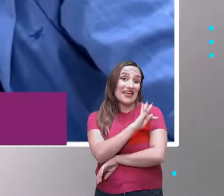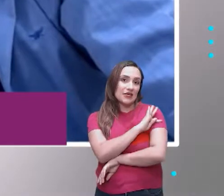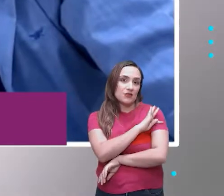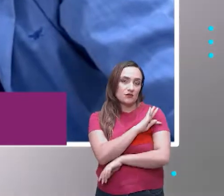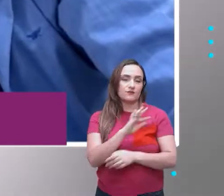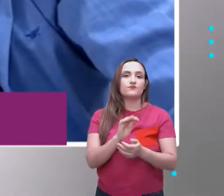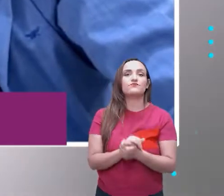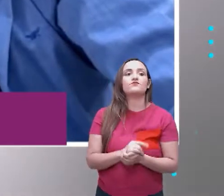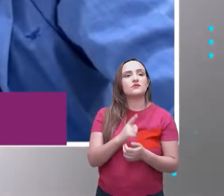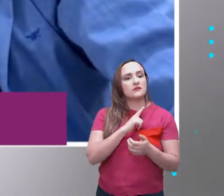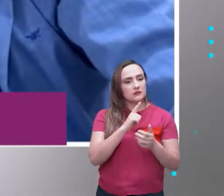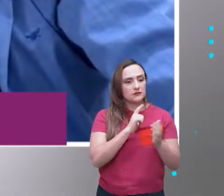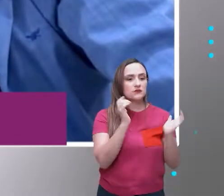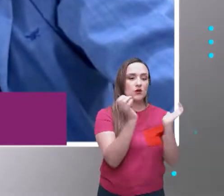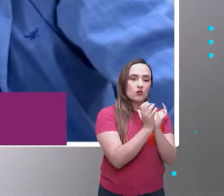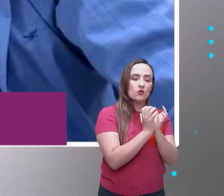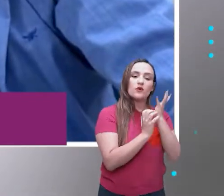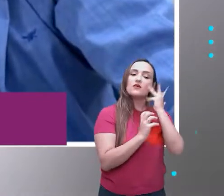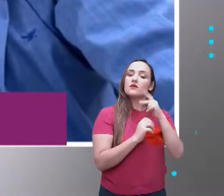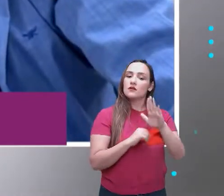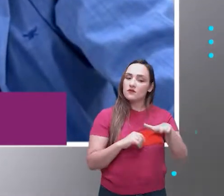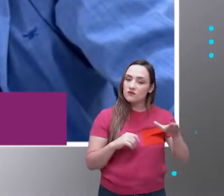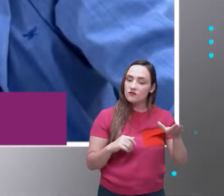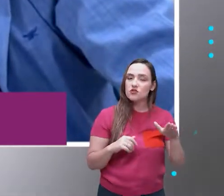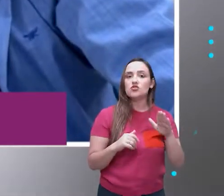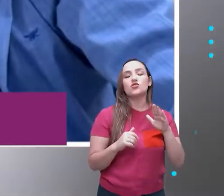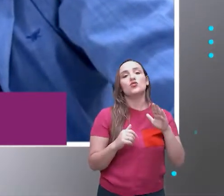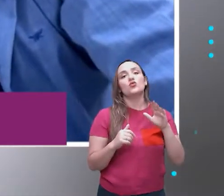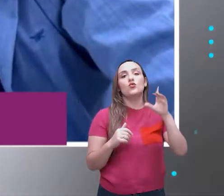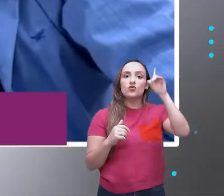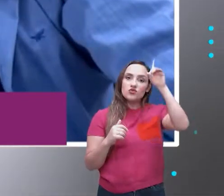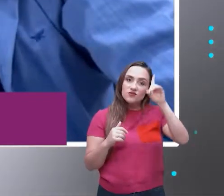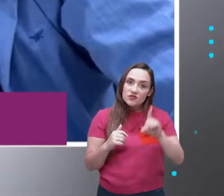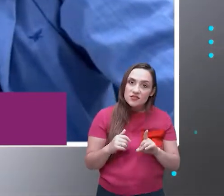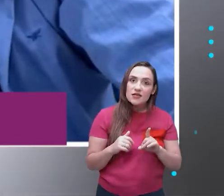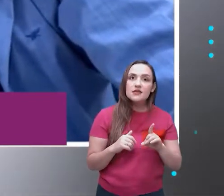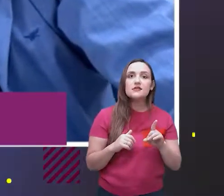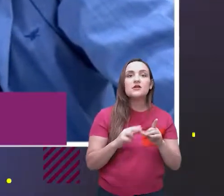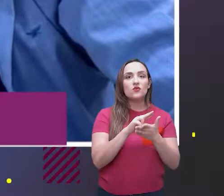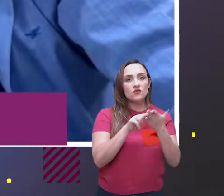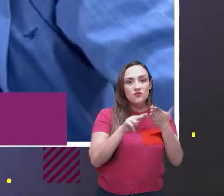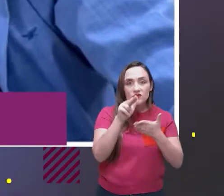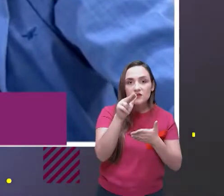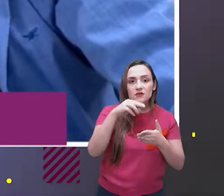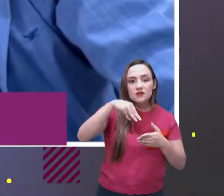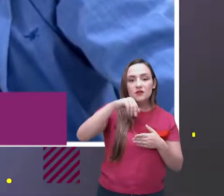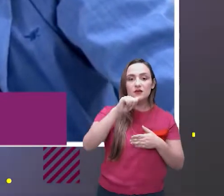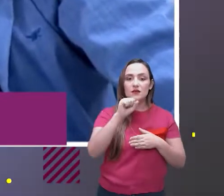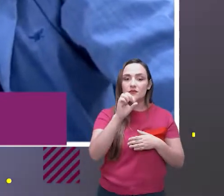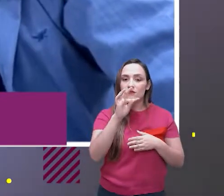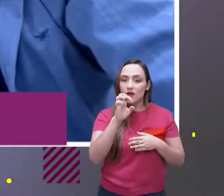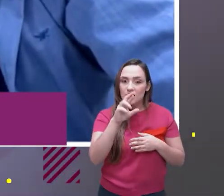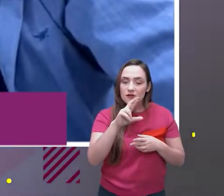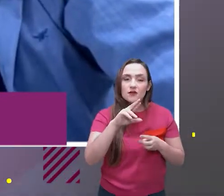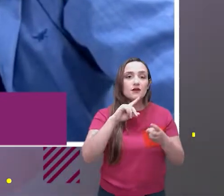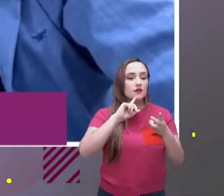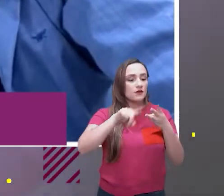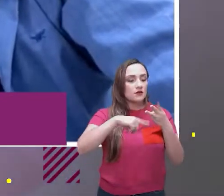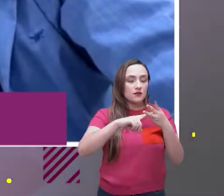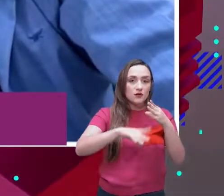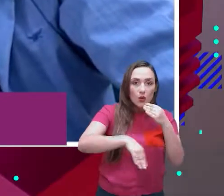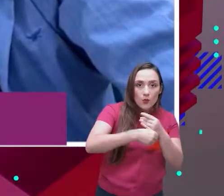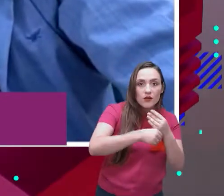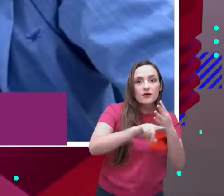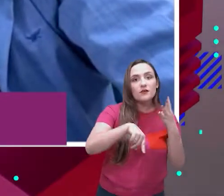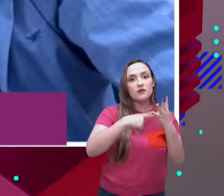categoria estudantil, universitário, nacional, nacional paralímpico, master, pode